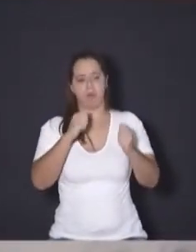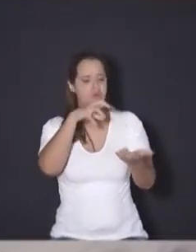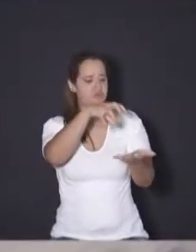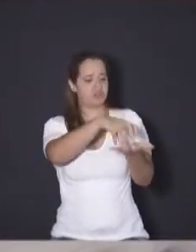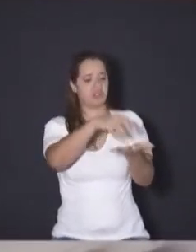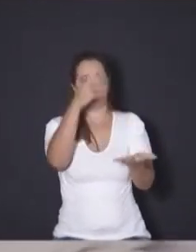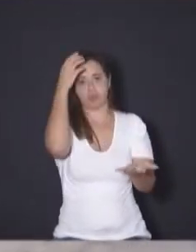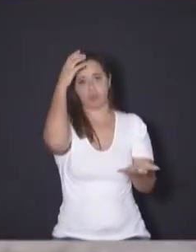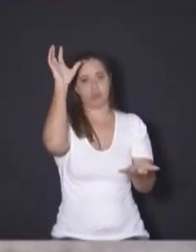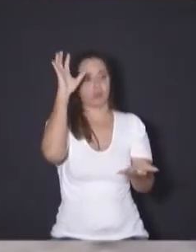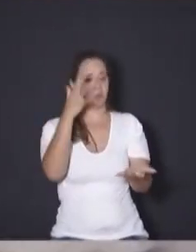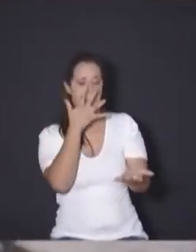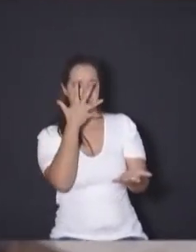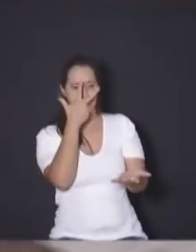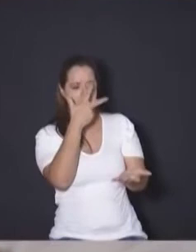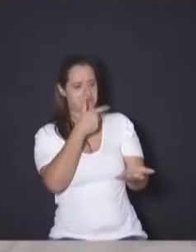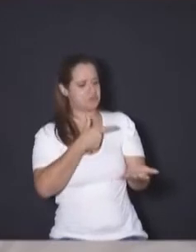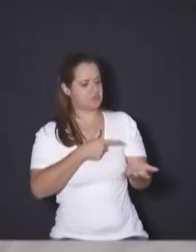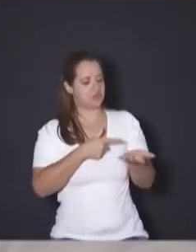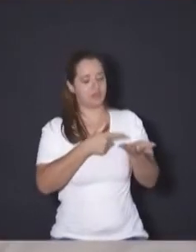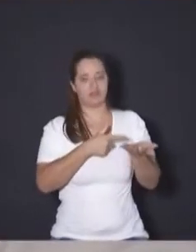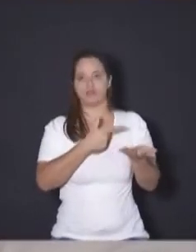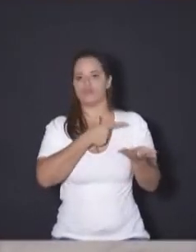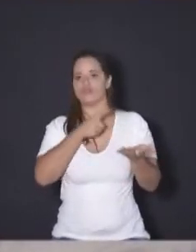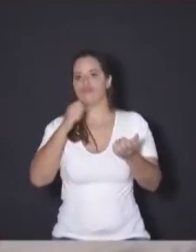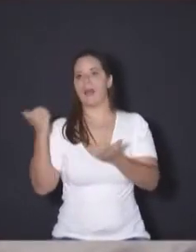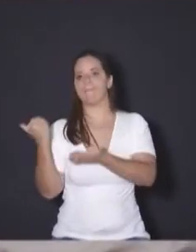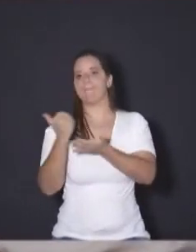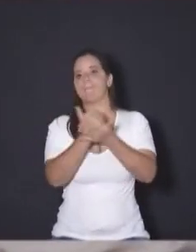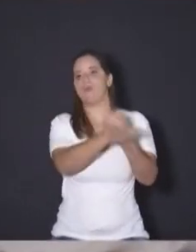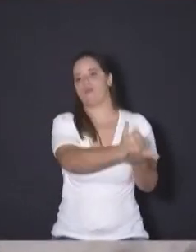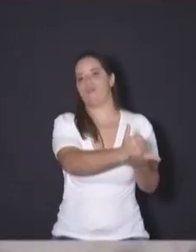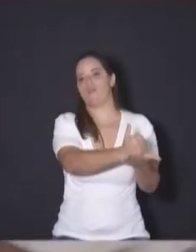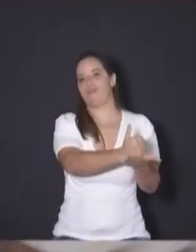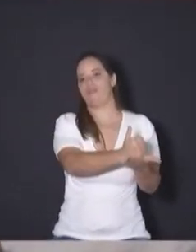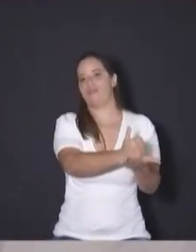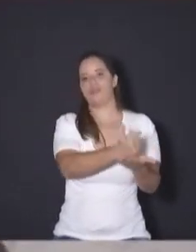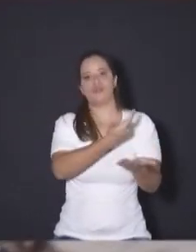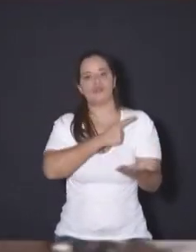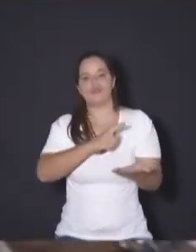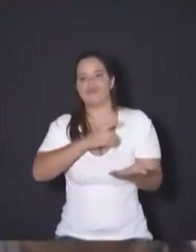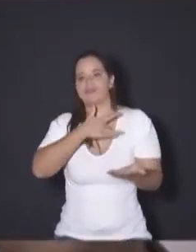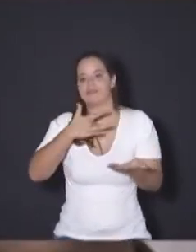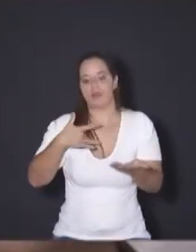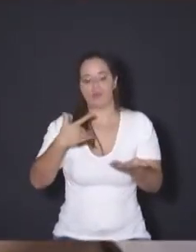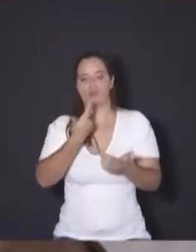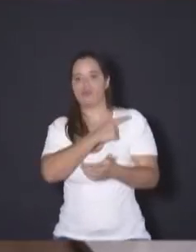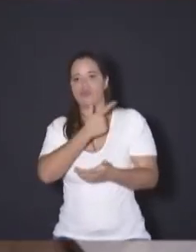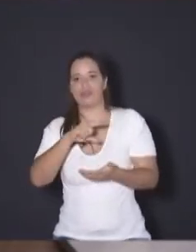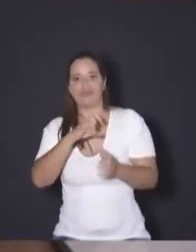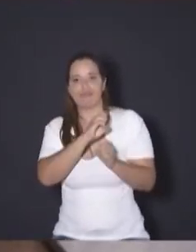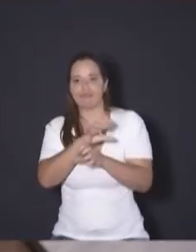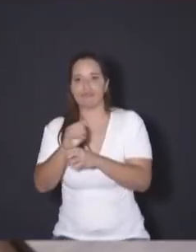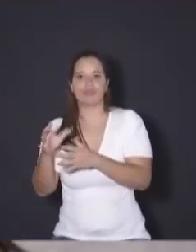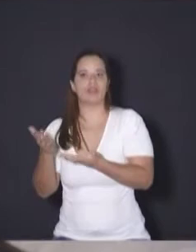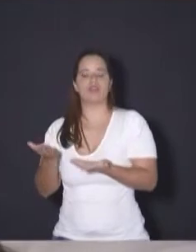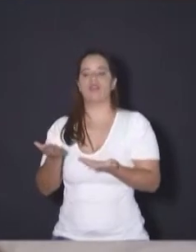cultural mas se você não tiver o resto você não tiver saúde não tinha educação